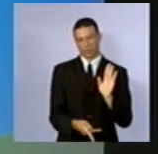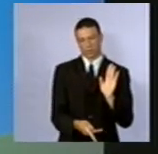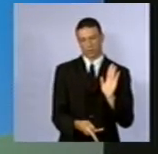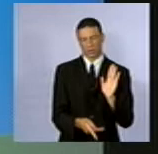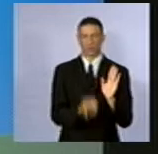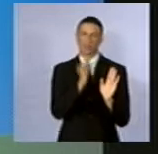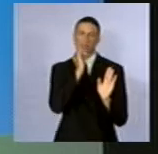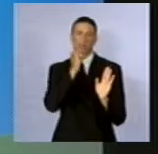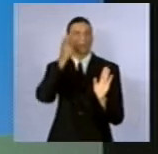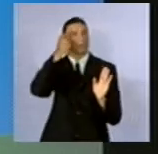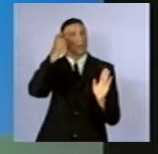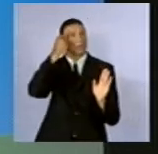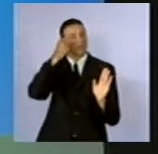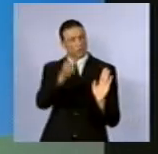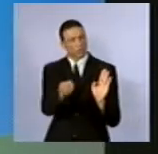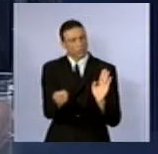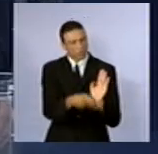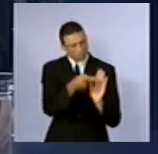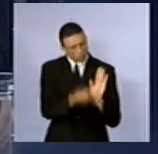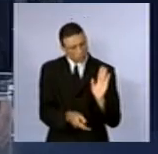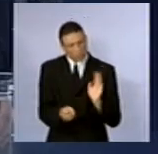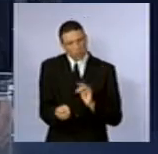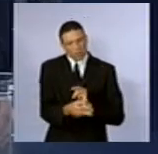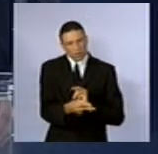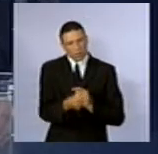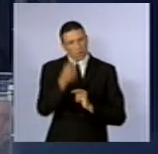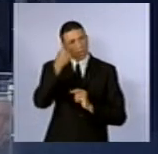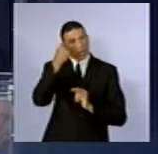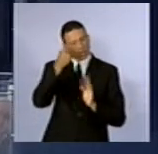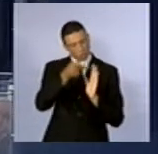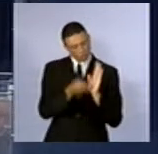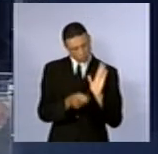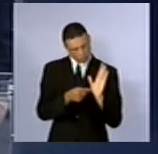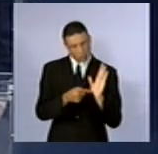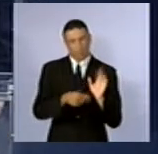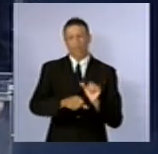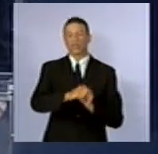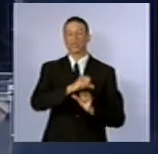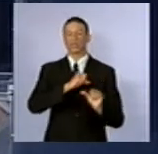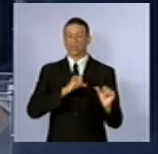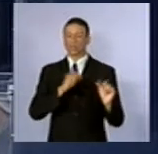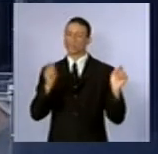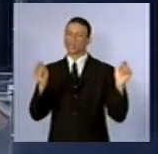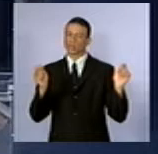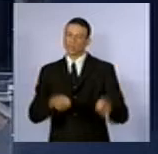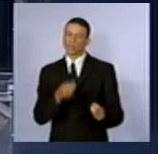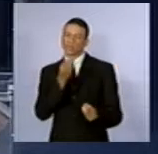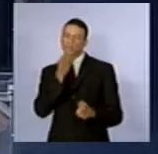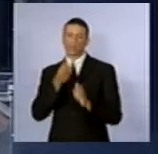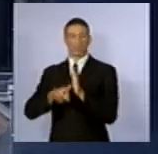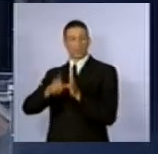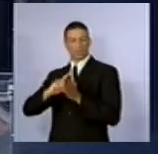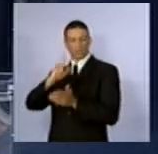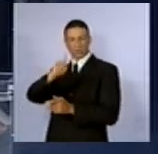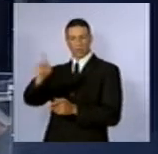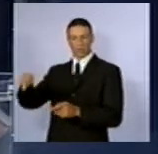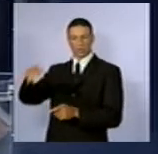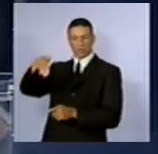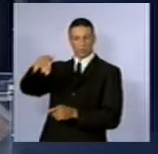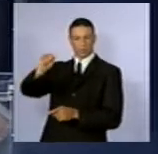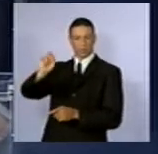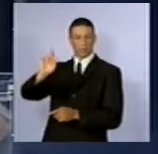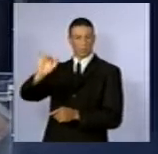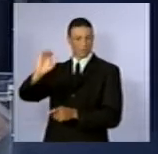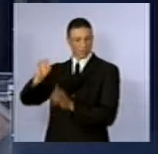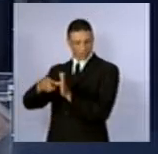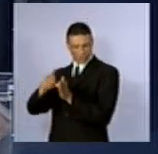penso em algo novo, é possível pensar em mudanças de projeto, até como foram colocadas pelo professor Mário Leite mais